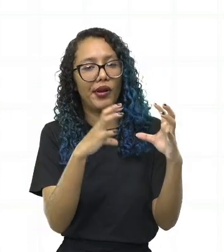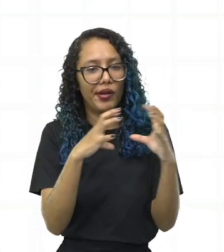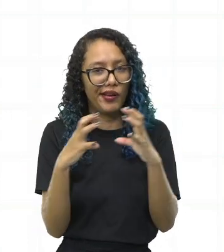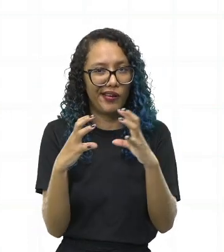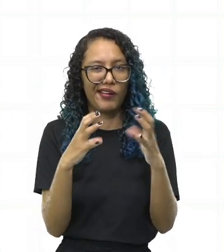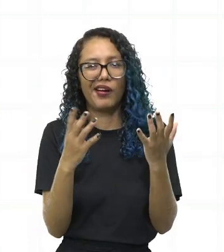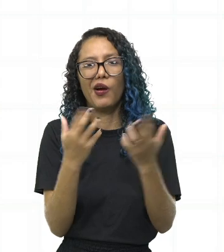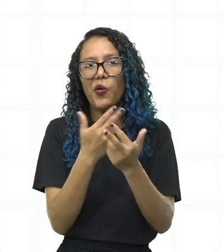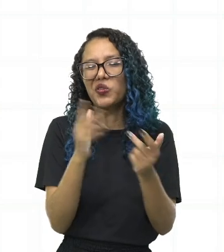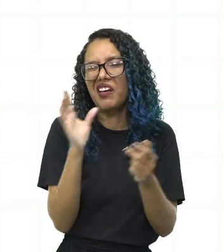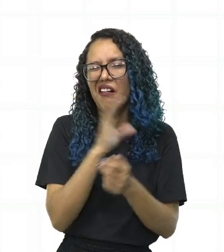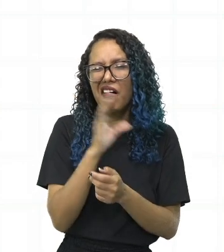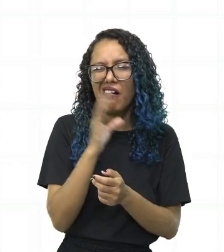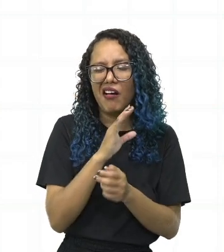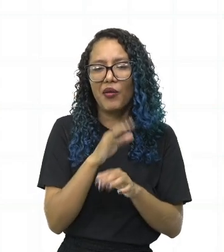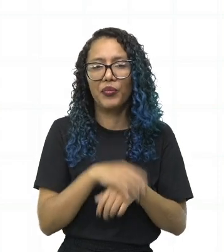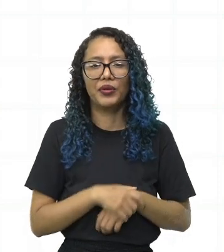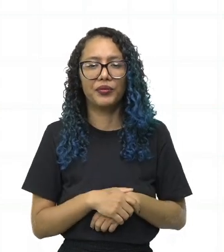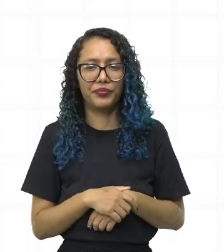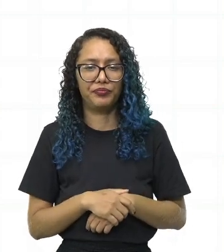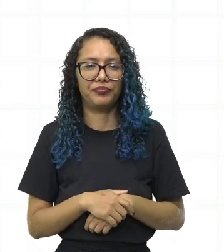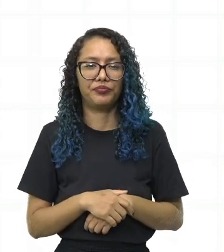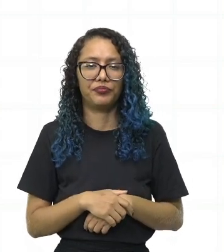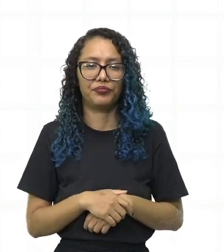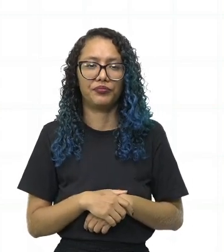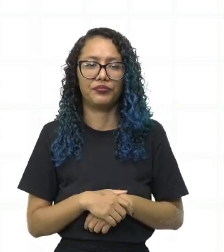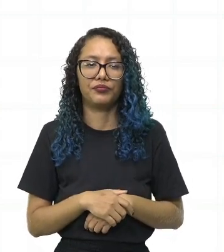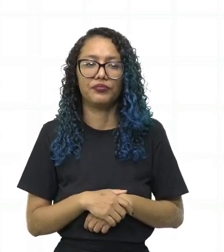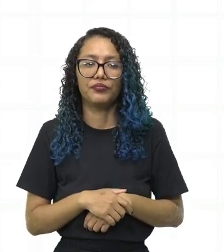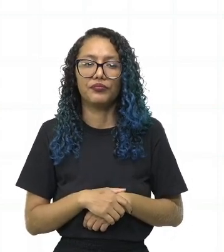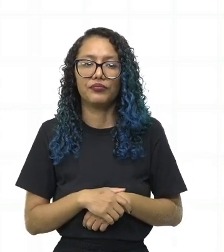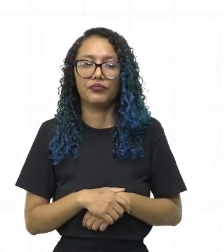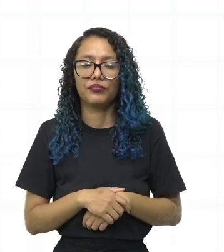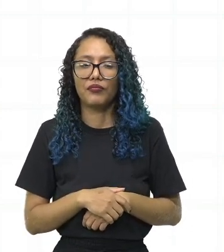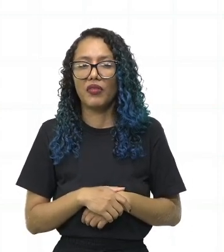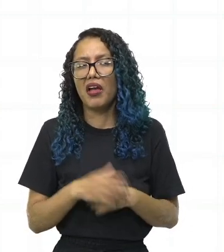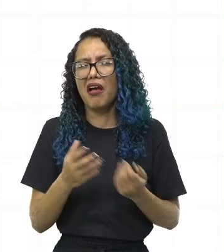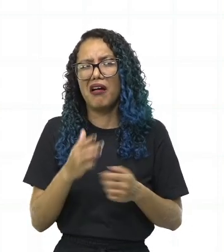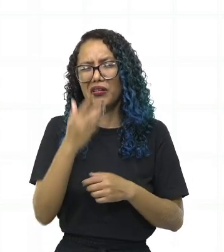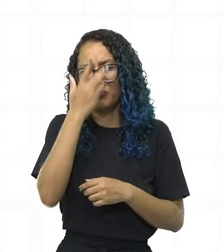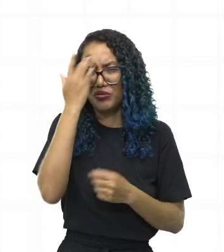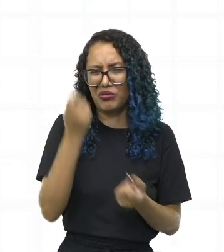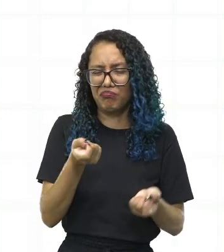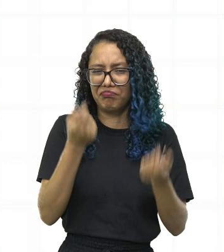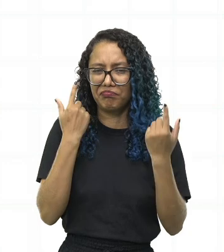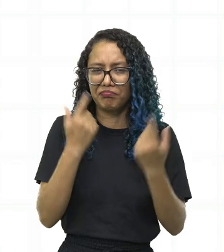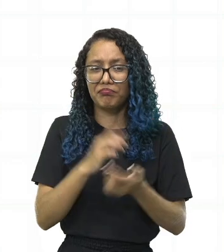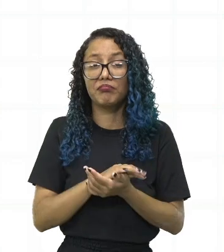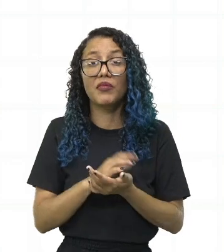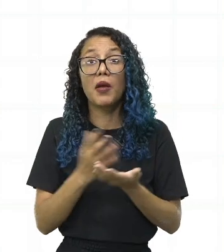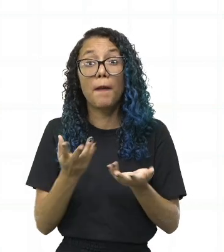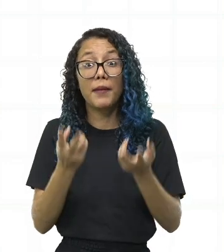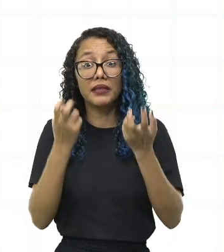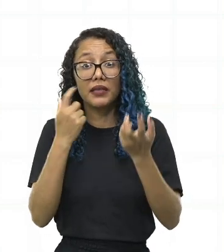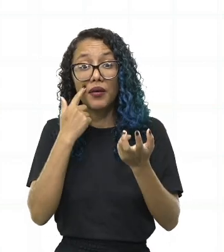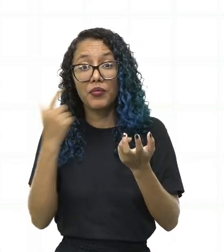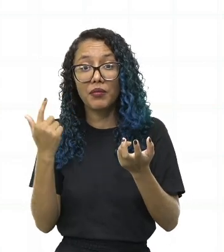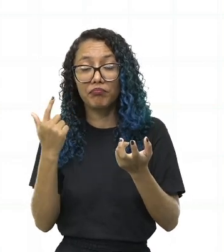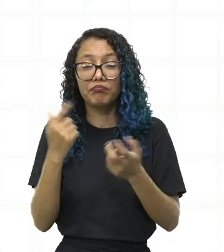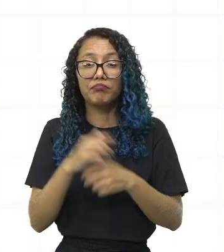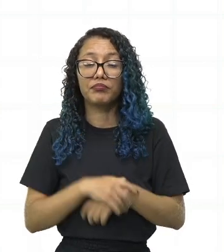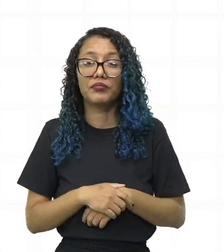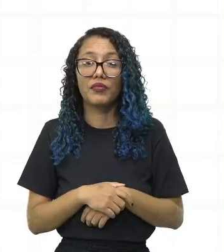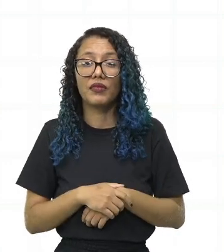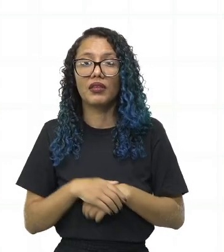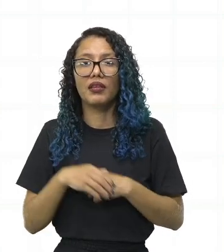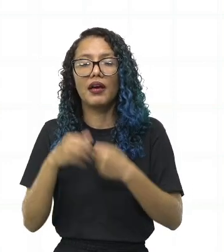Do que aconteceu. Aí ele fala assim, mas foi dessas coisas que ninguém liga. Percebe que ele está explicando, né? Falando sobre